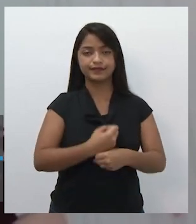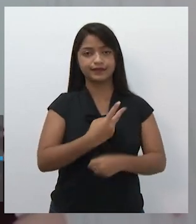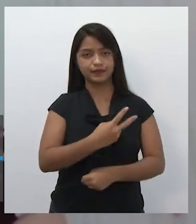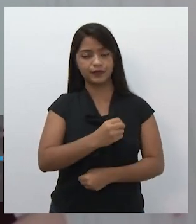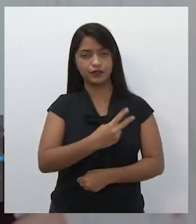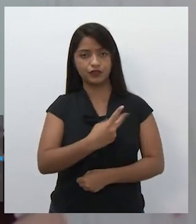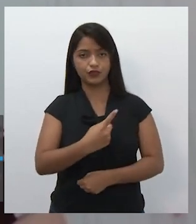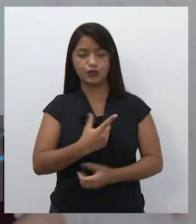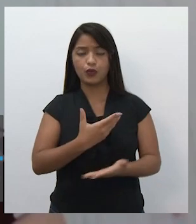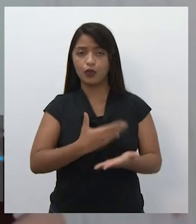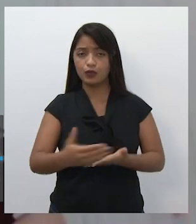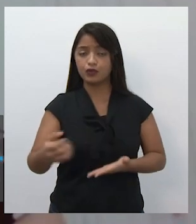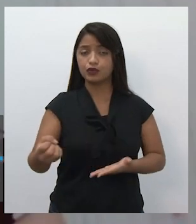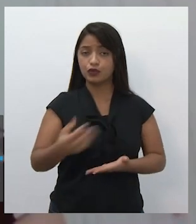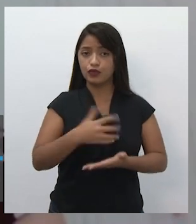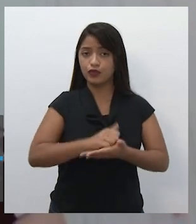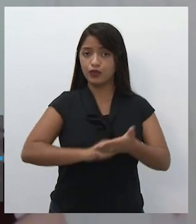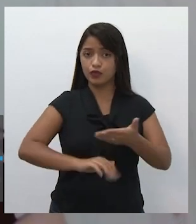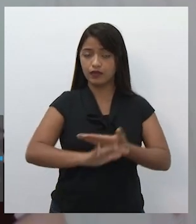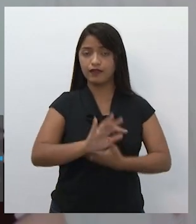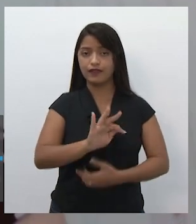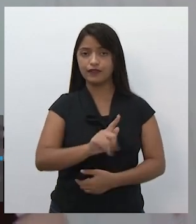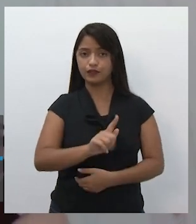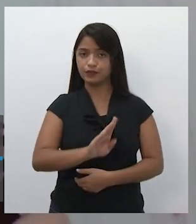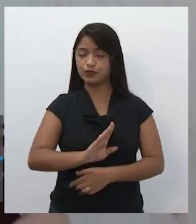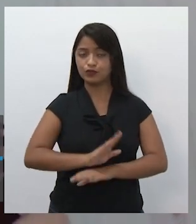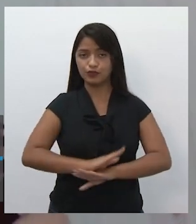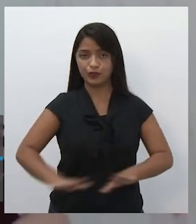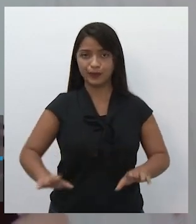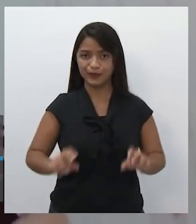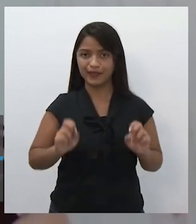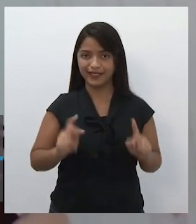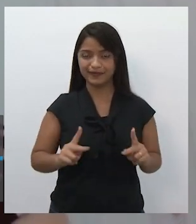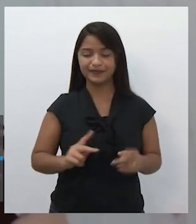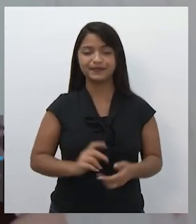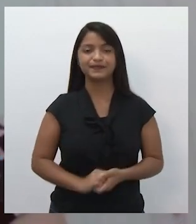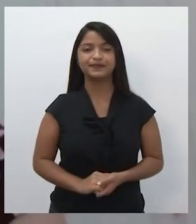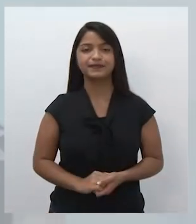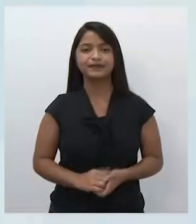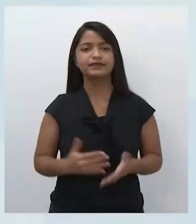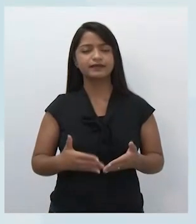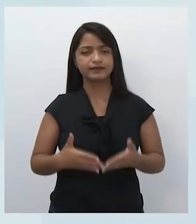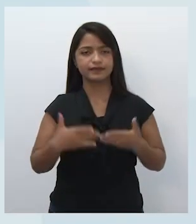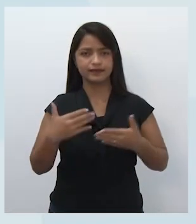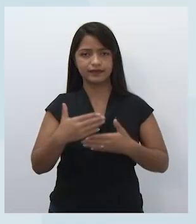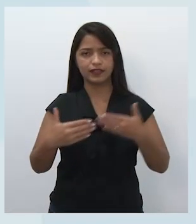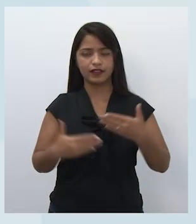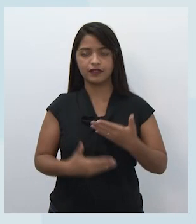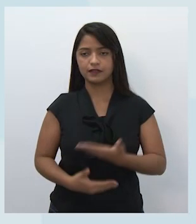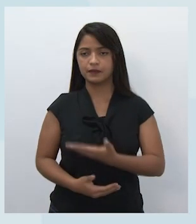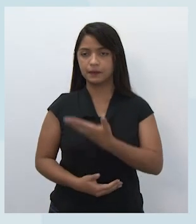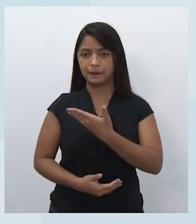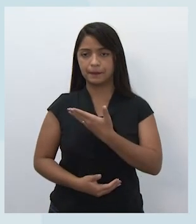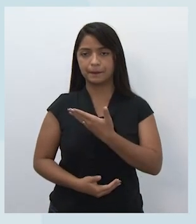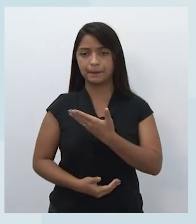2021 com a formação geral básica. Ok? Passa para mim os slides, por favor.